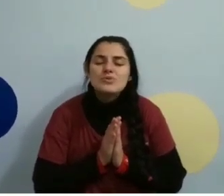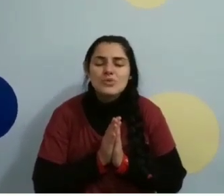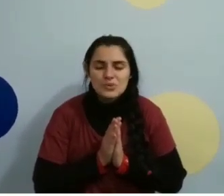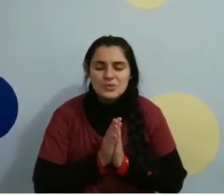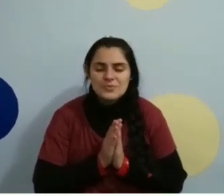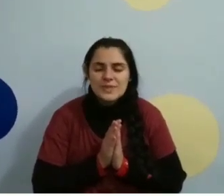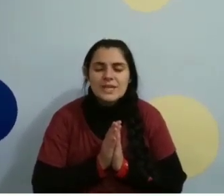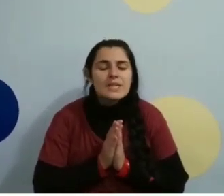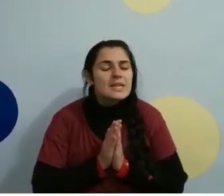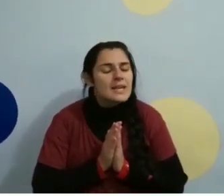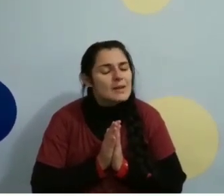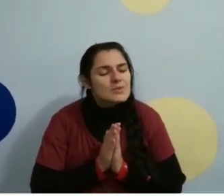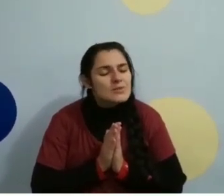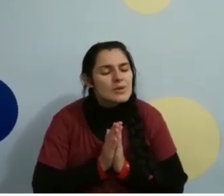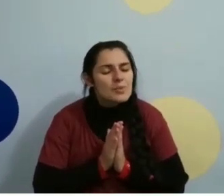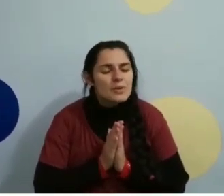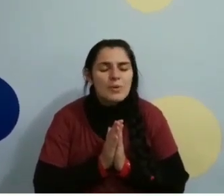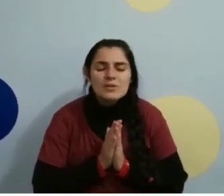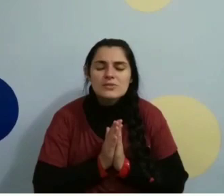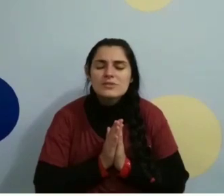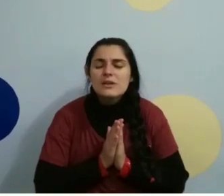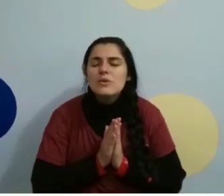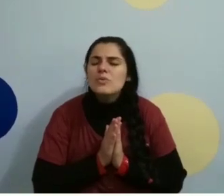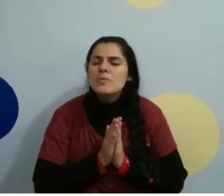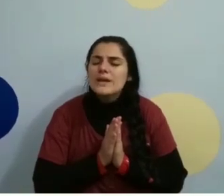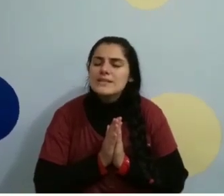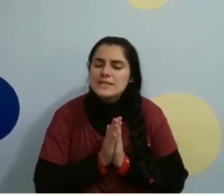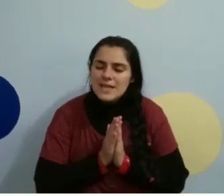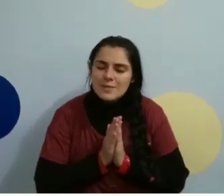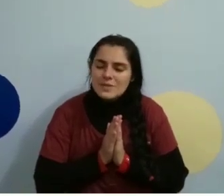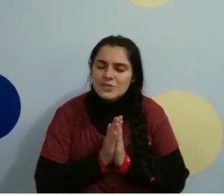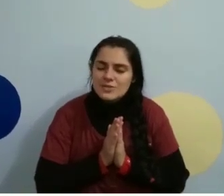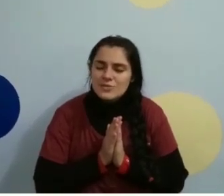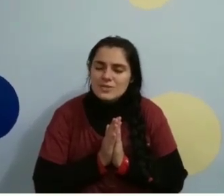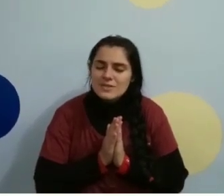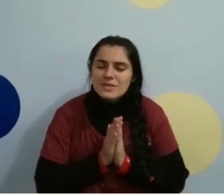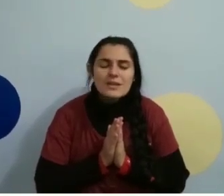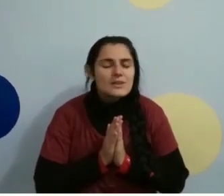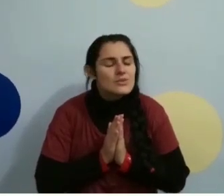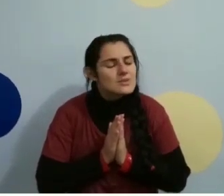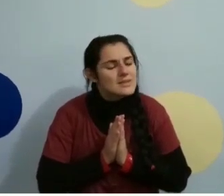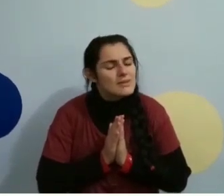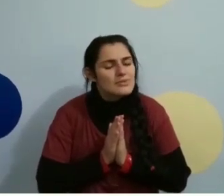tempo todo. Queremos que o teu propósito se cumpra sempre,